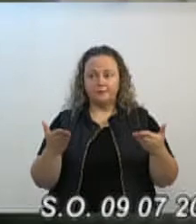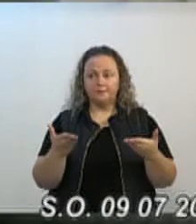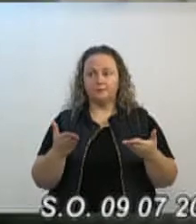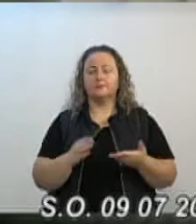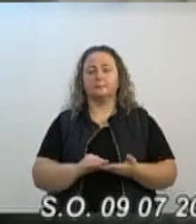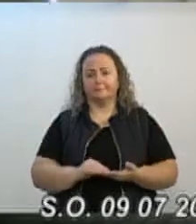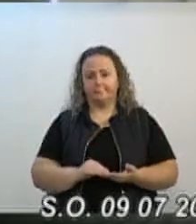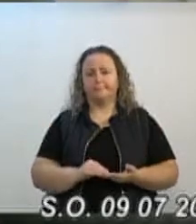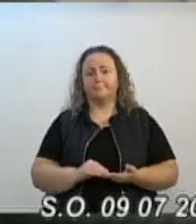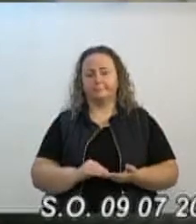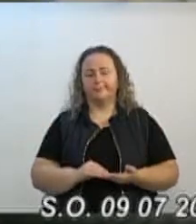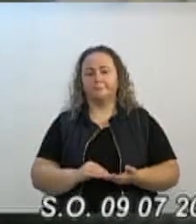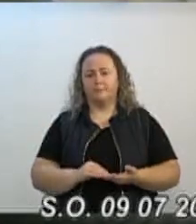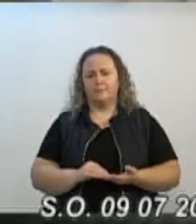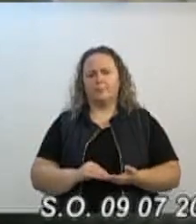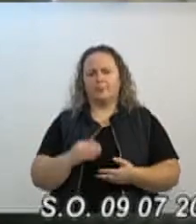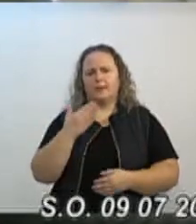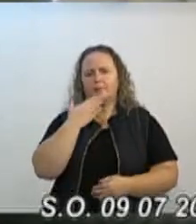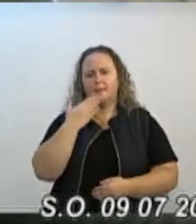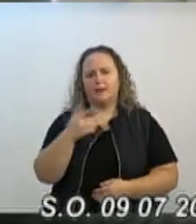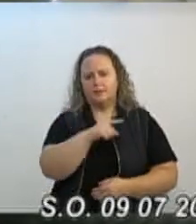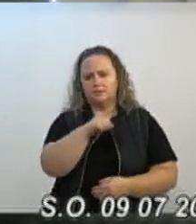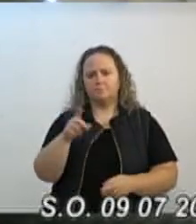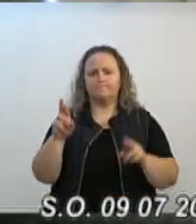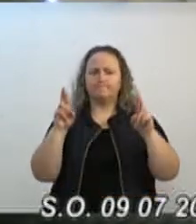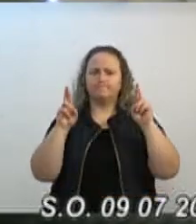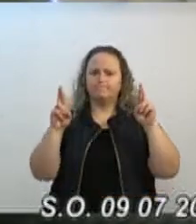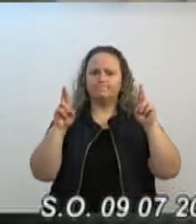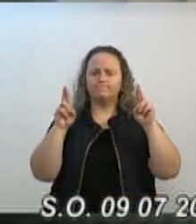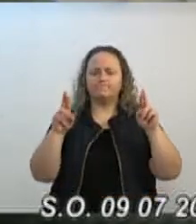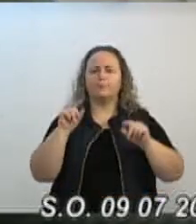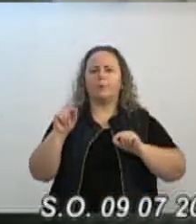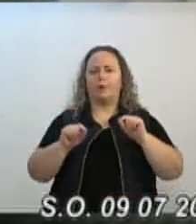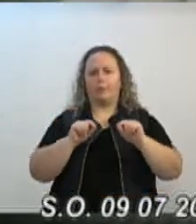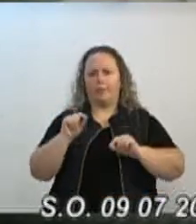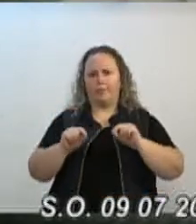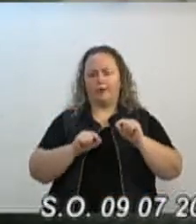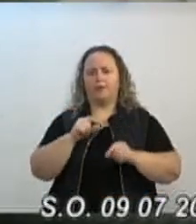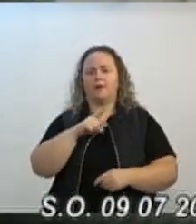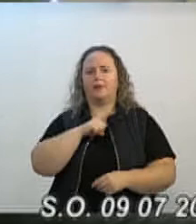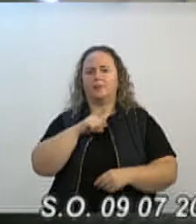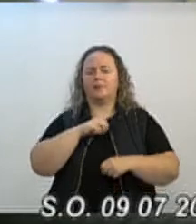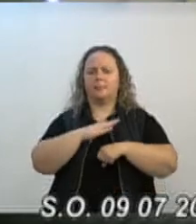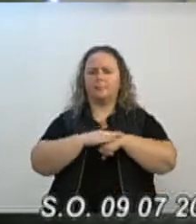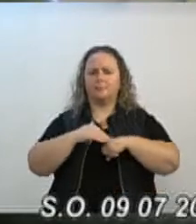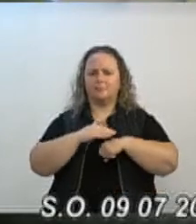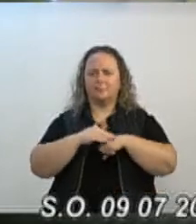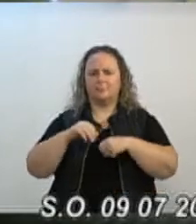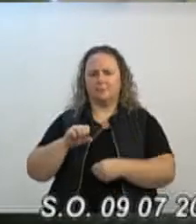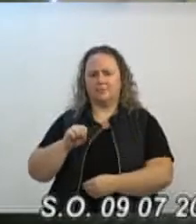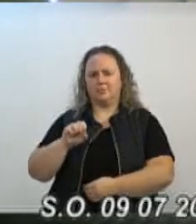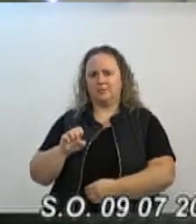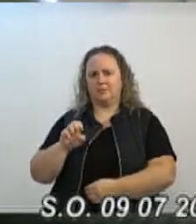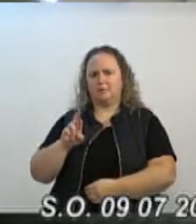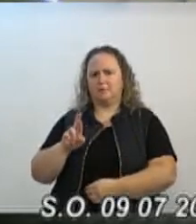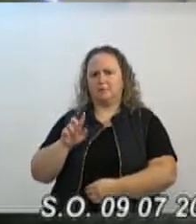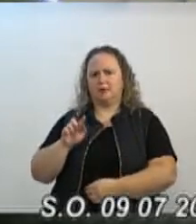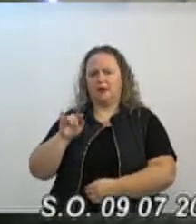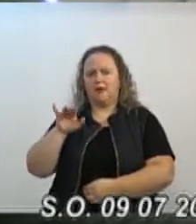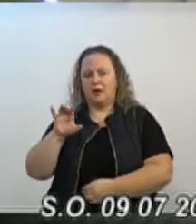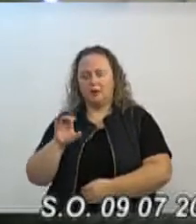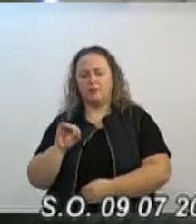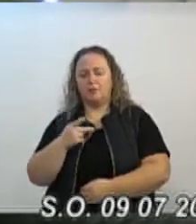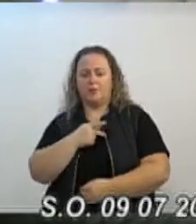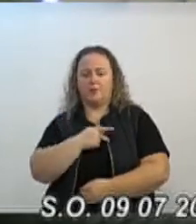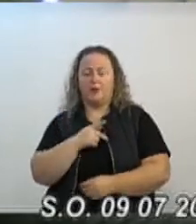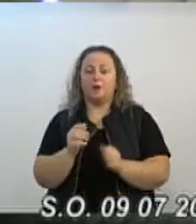colegas, e peço aí a torcida de todos, estamos mobilizados, nós temos o nosso querido amigo Sérgio Popper, histórico do nosso partido, né, que